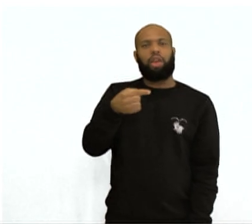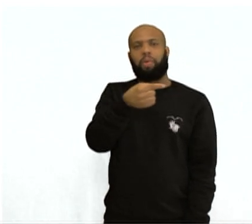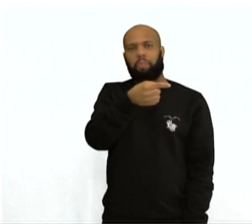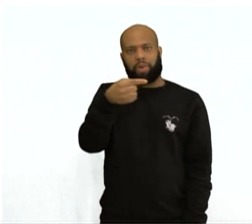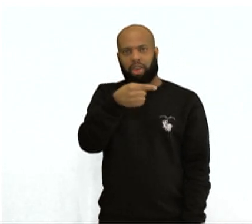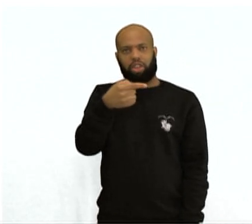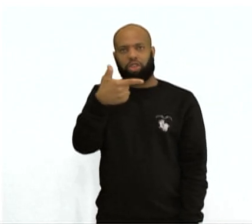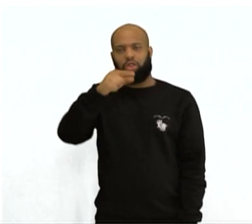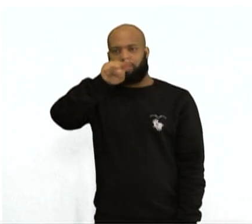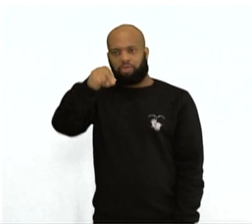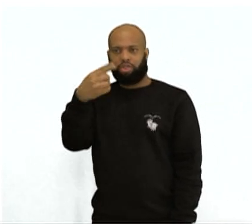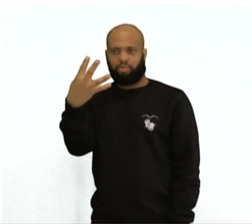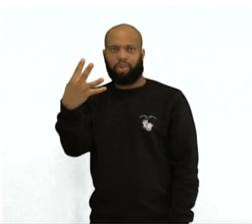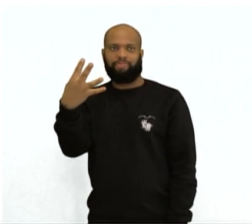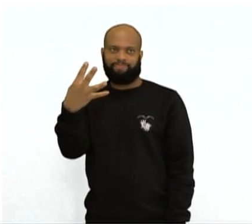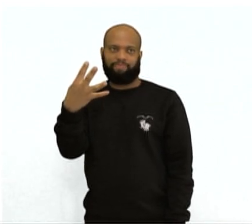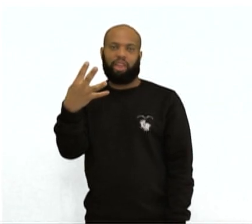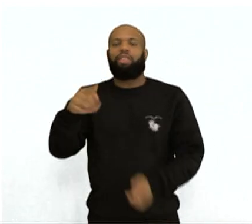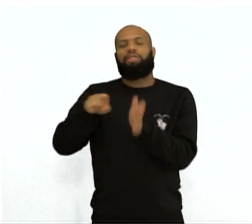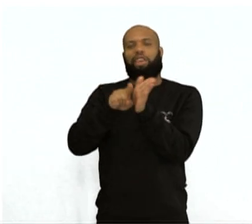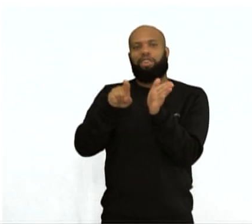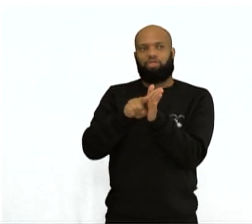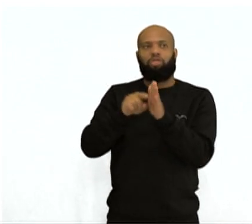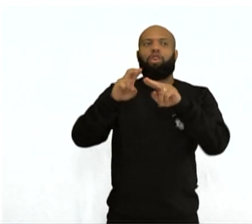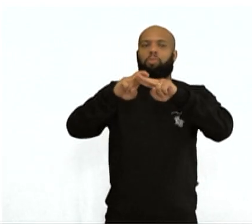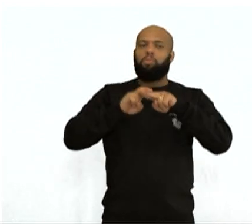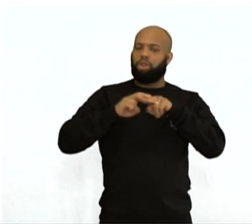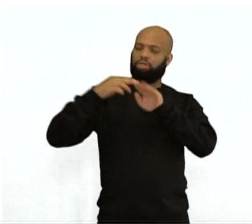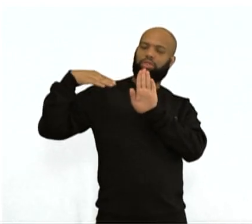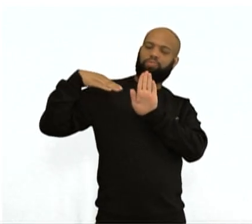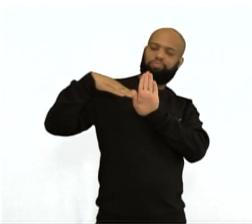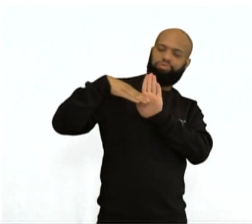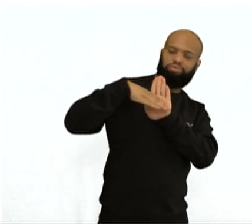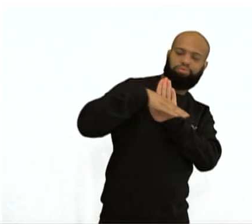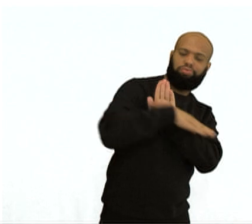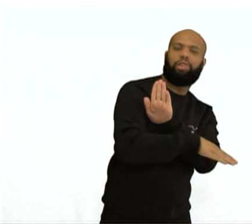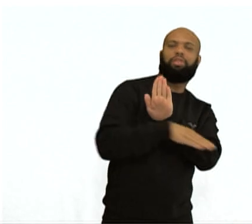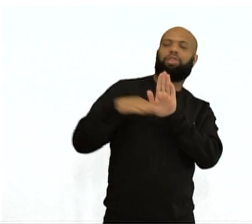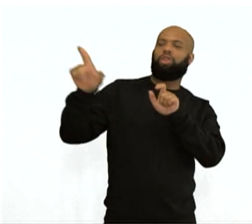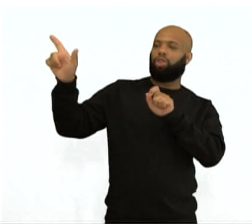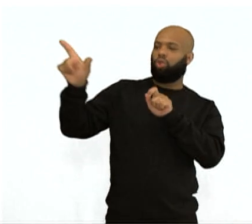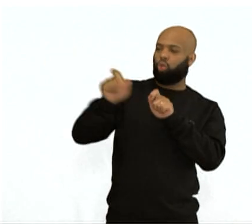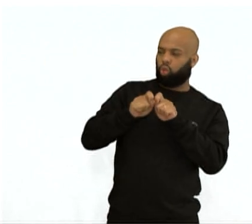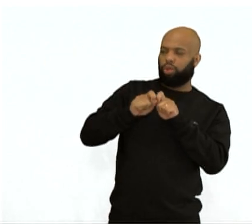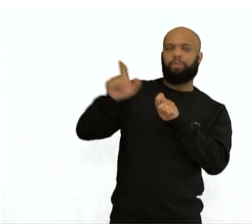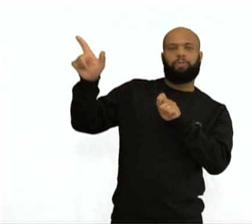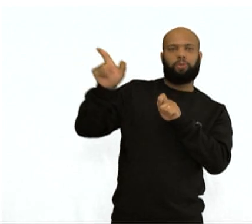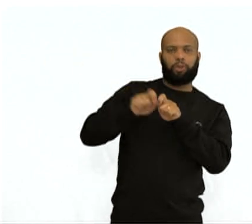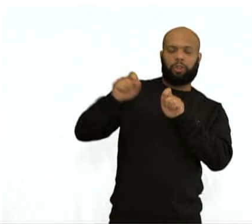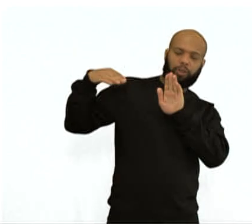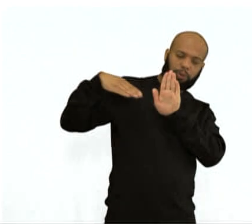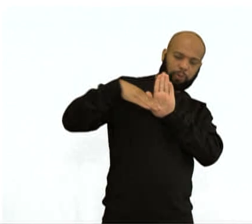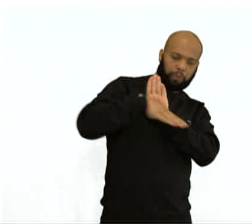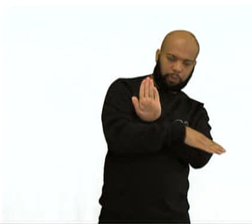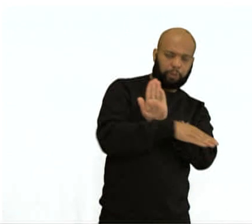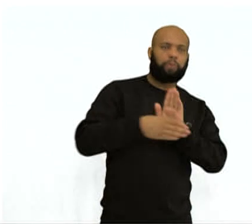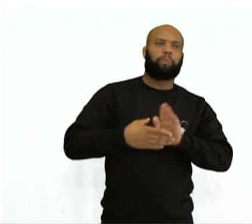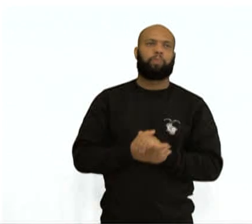então ele é menor do que zero. Então, essa função é decrescente, ela vai cair, tá bom?